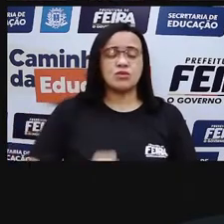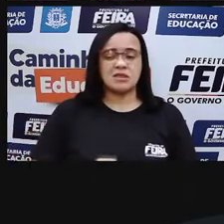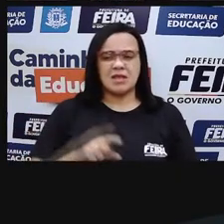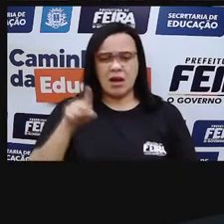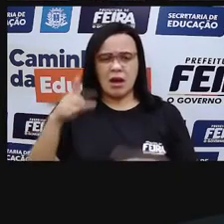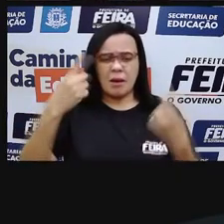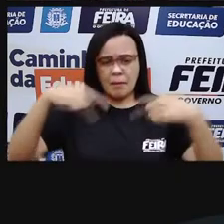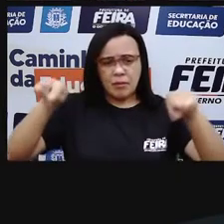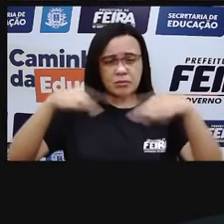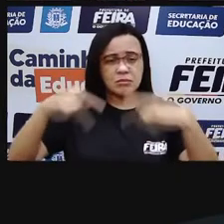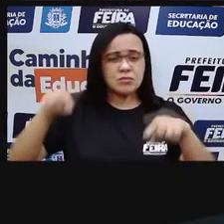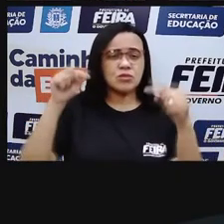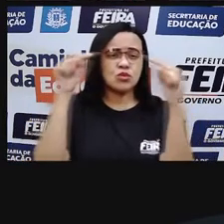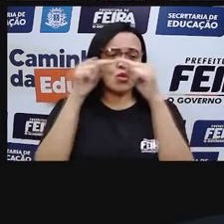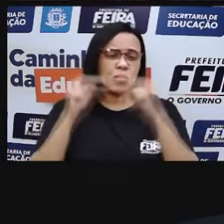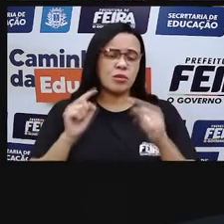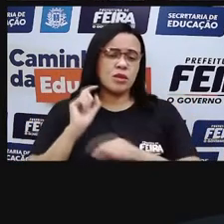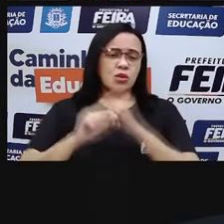marchinha de carnaval,